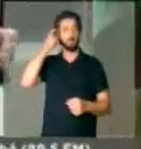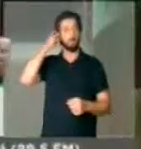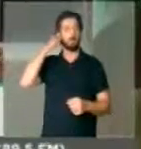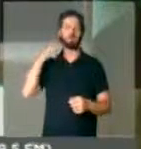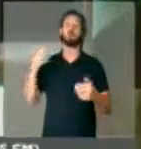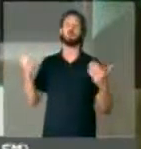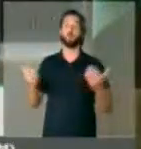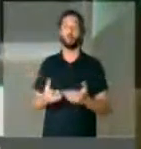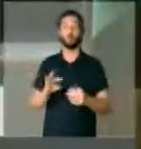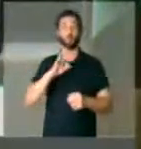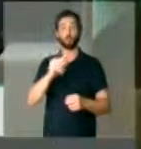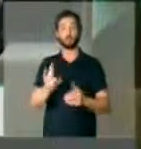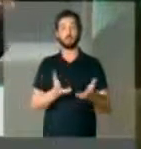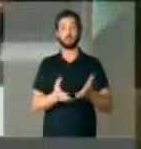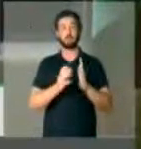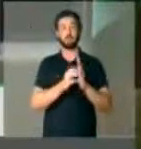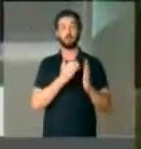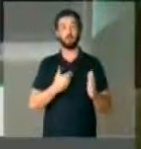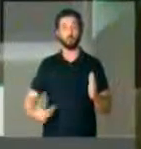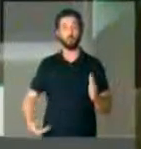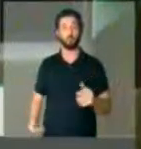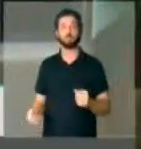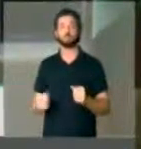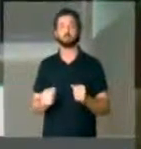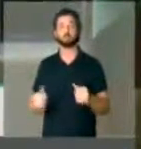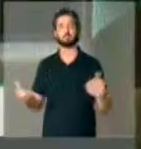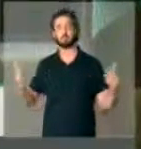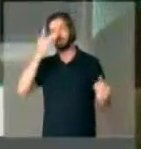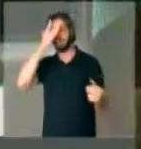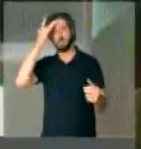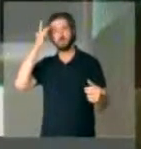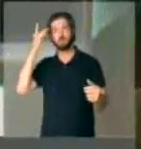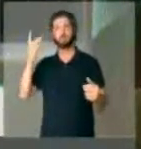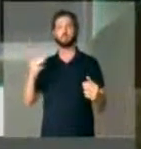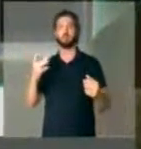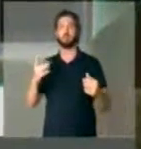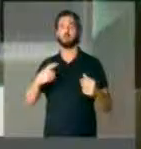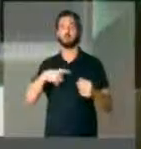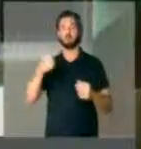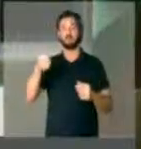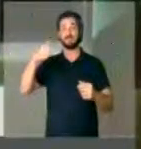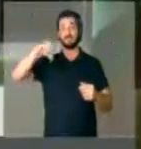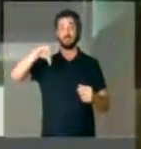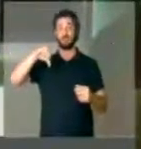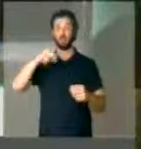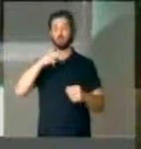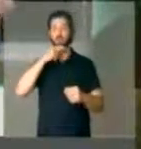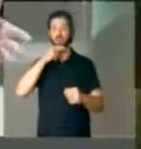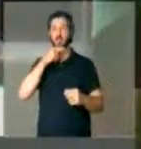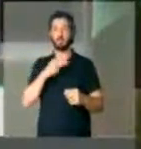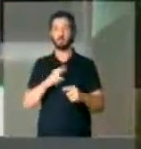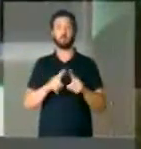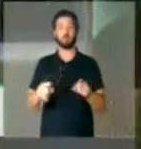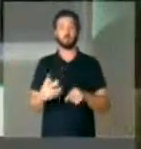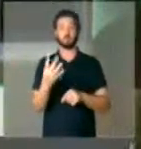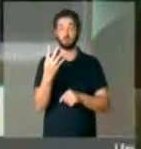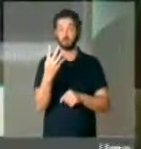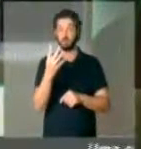hoje funcionários públicos, pessoas que lhes deram 19 netos, dos quais